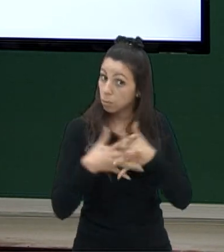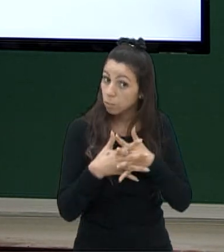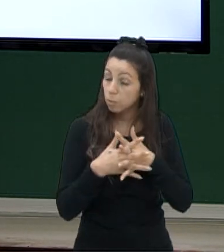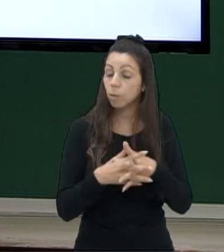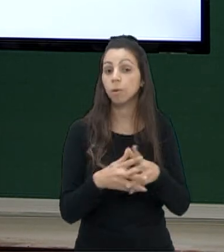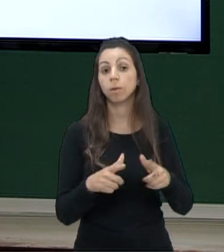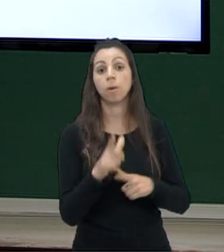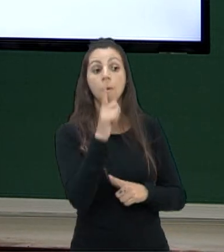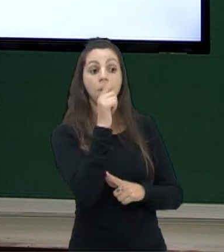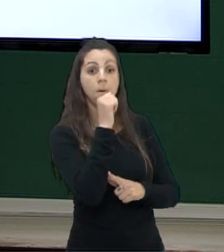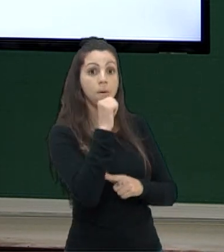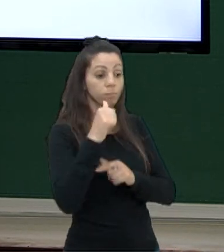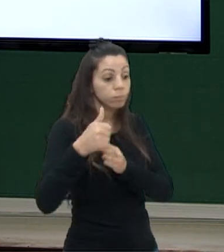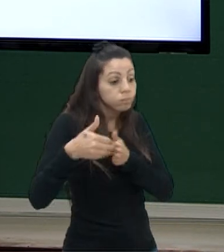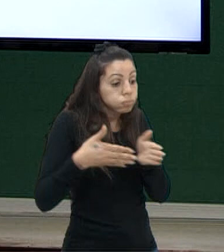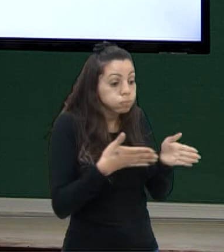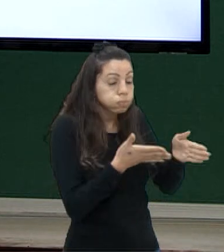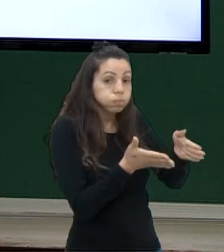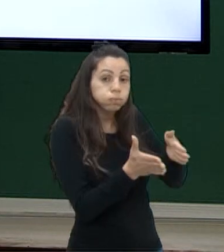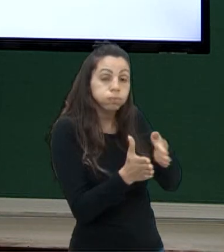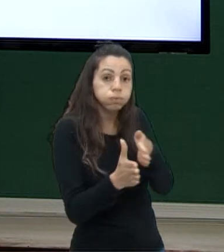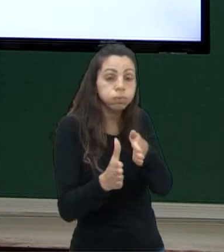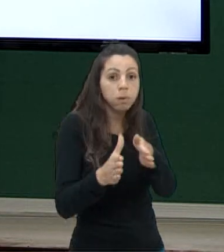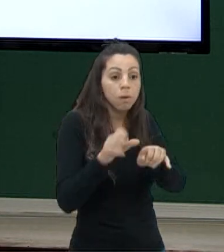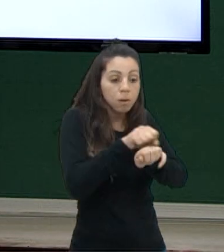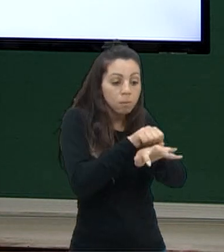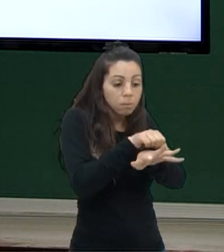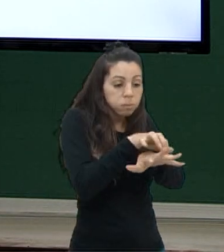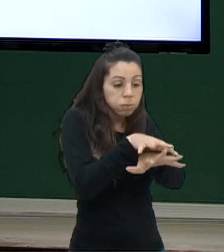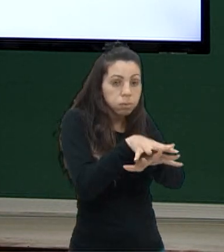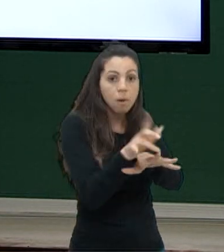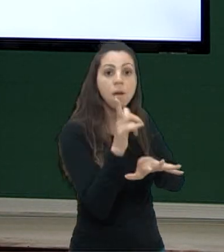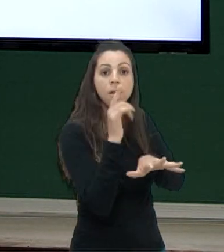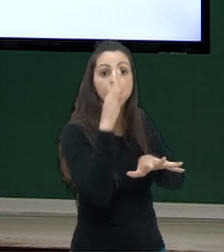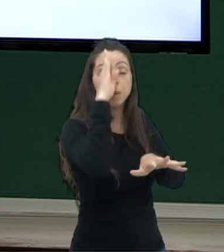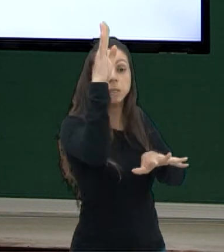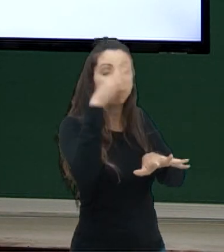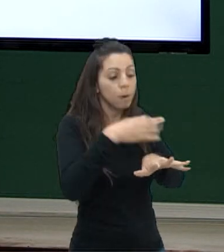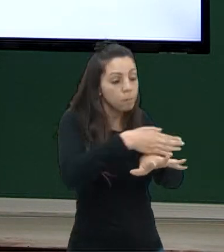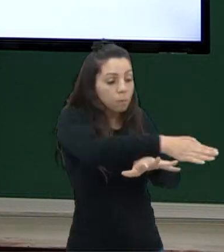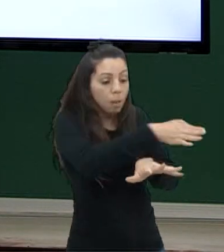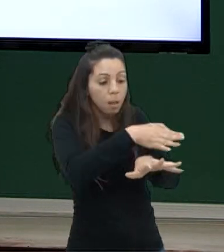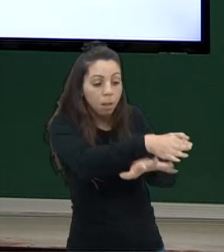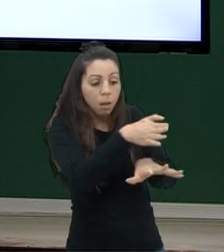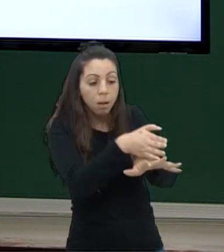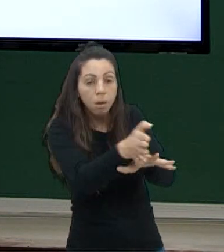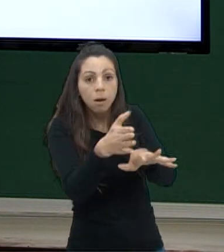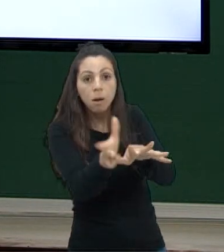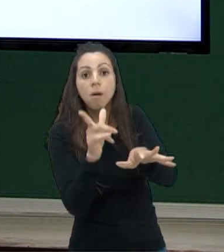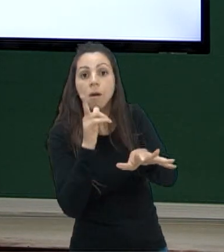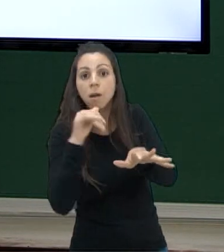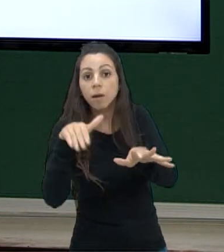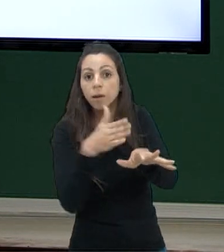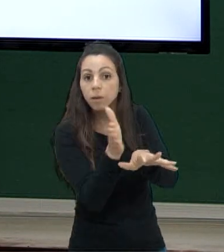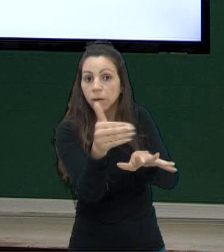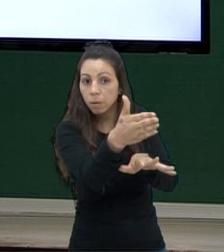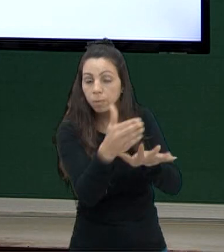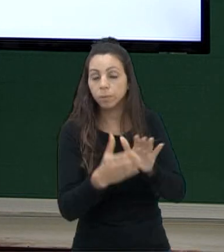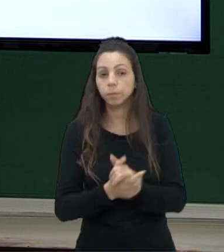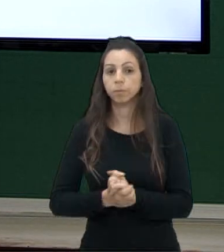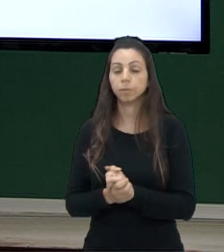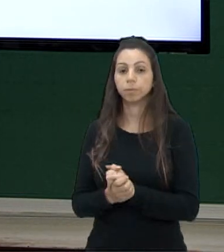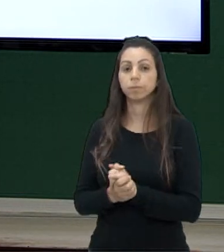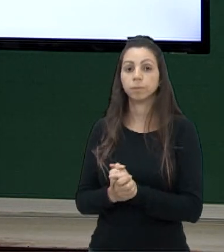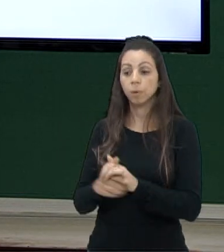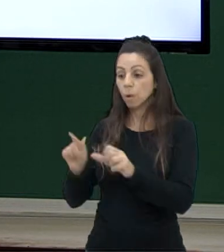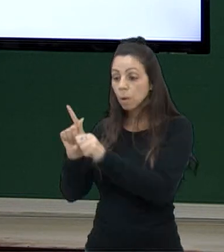de rios que possuem um rio principal e uma série de afluentes. Quando nós estamos falando de bacias geológicas, a exemplo do que